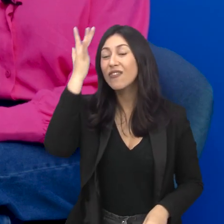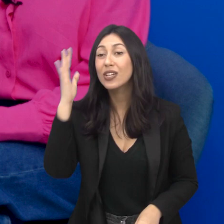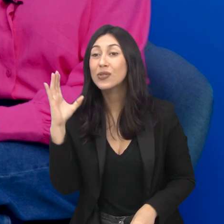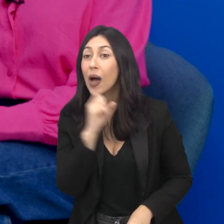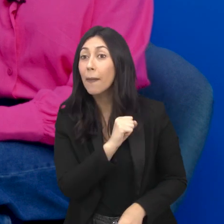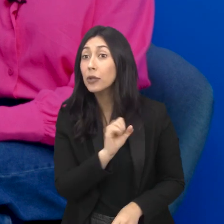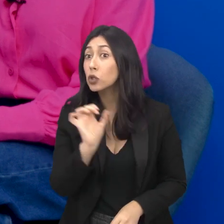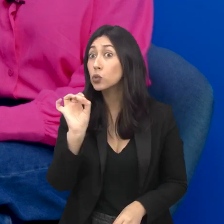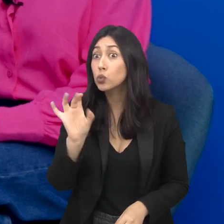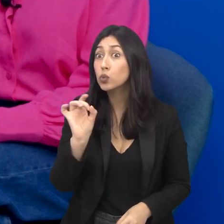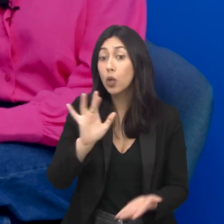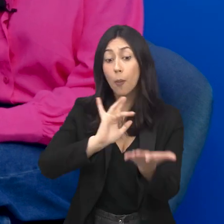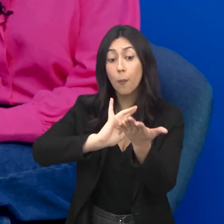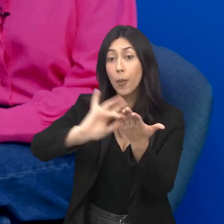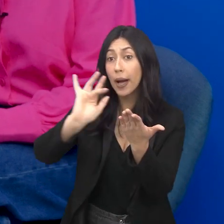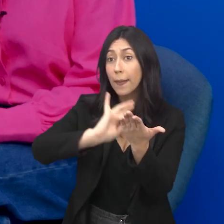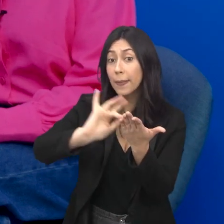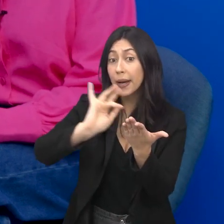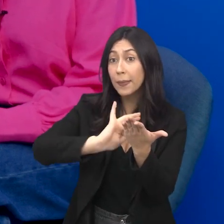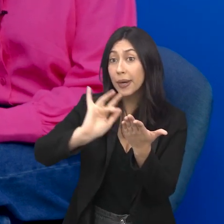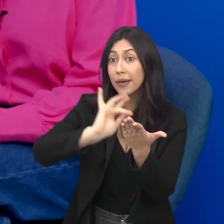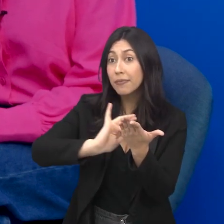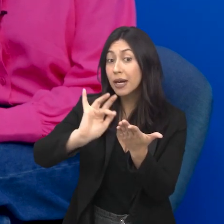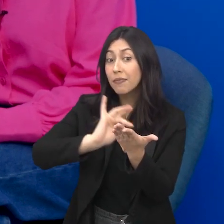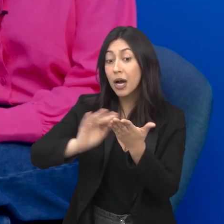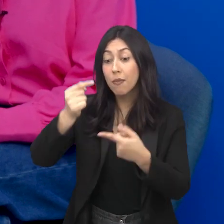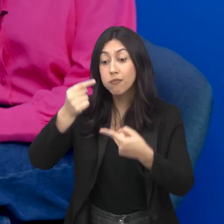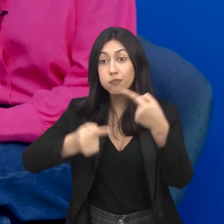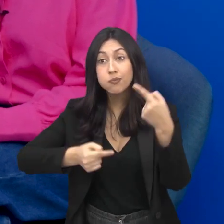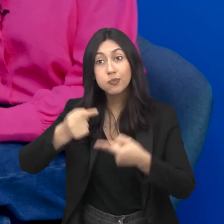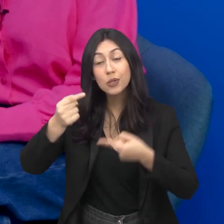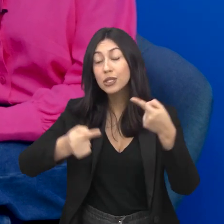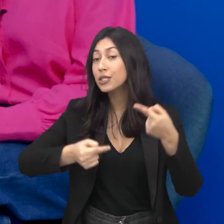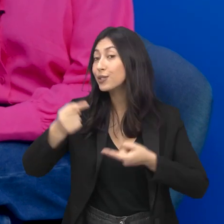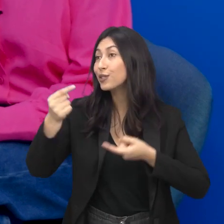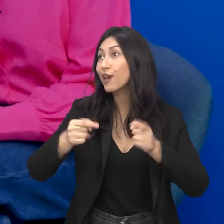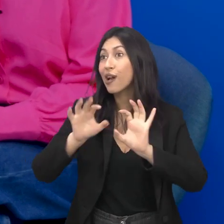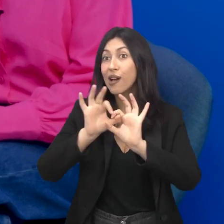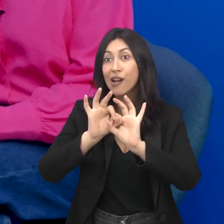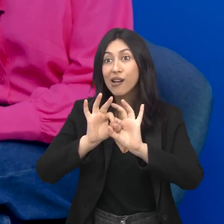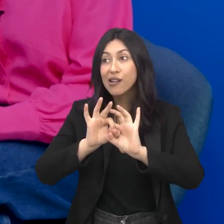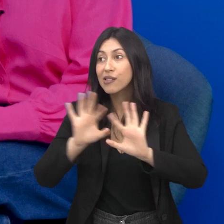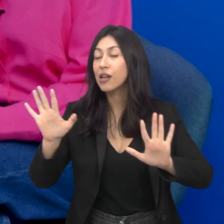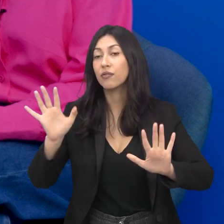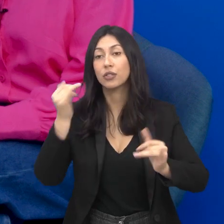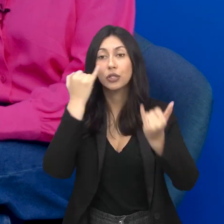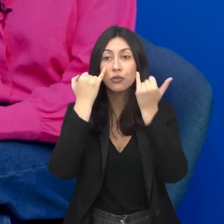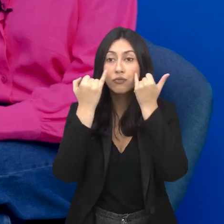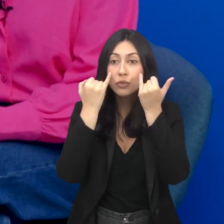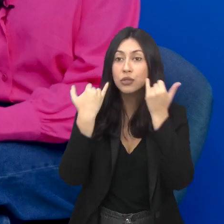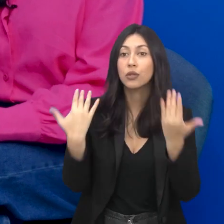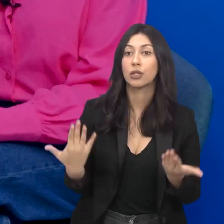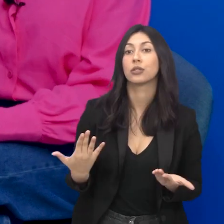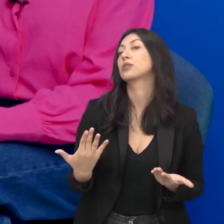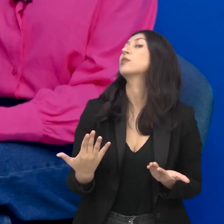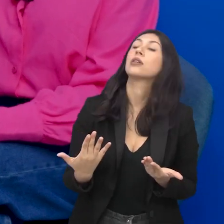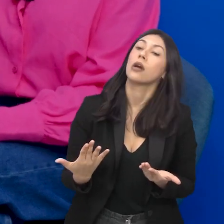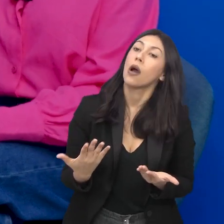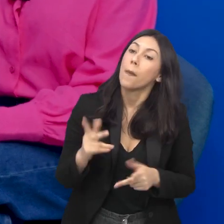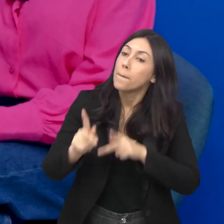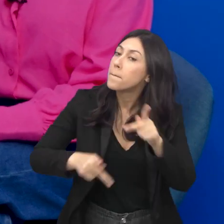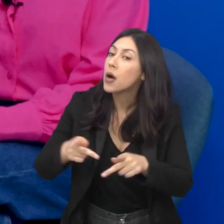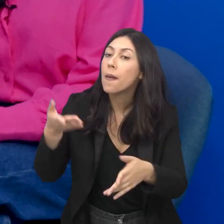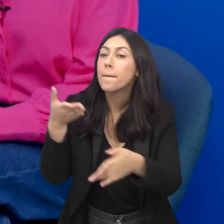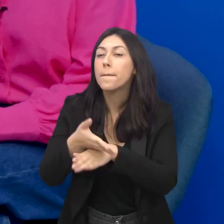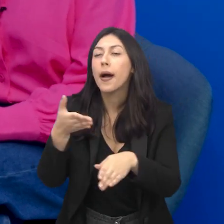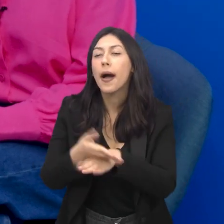rápido, estamos a alguns cliques, né, de uma das maiores políticas públicas que já foram criadas. A população